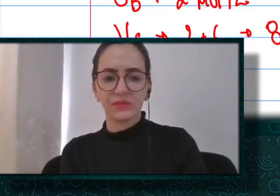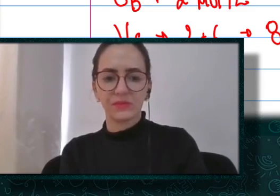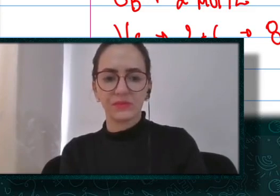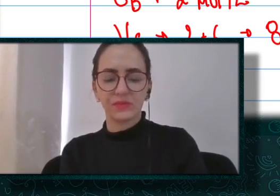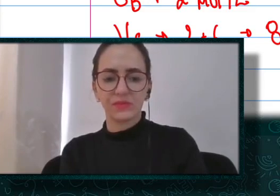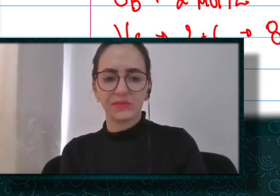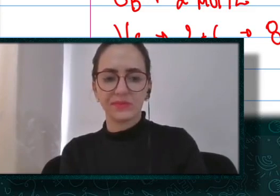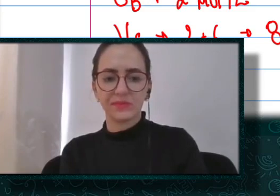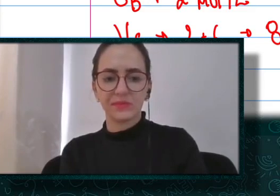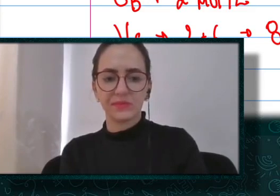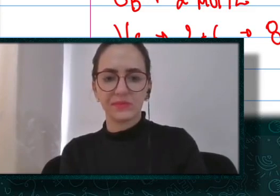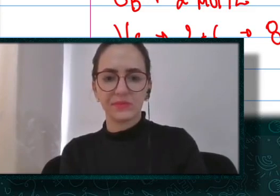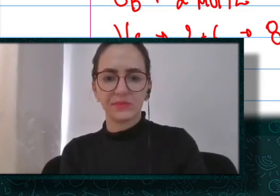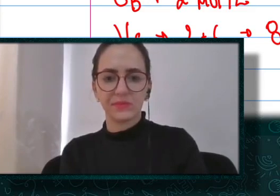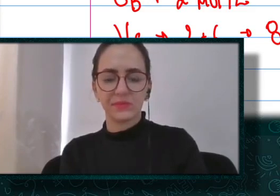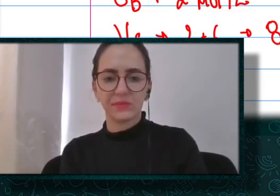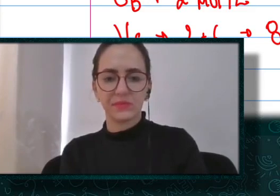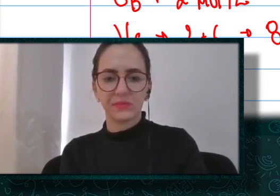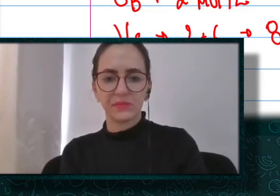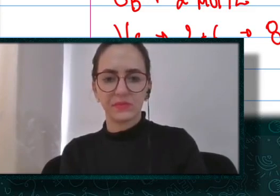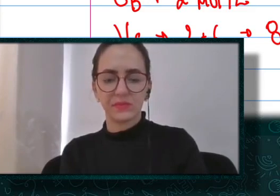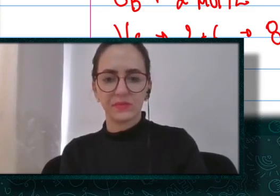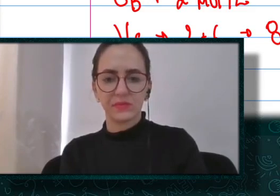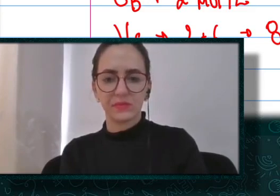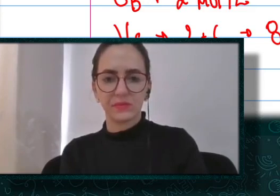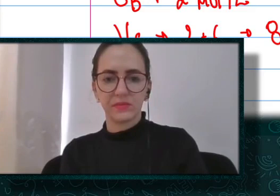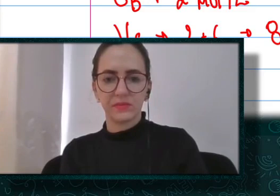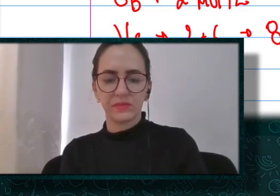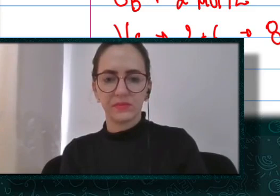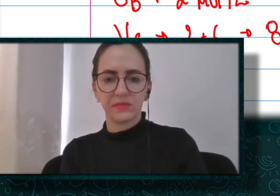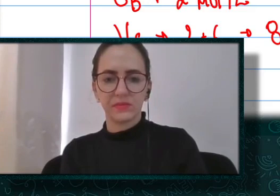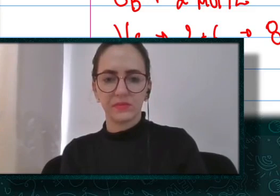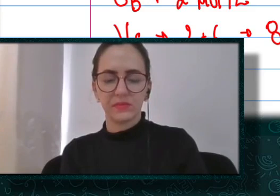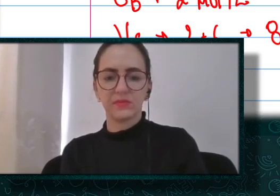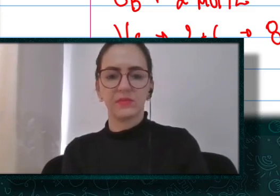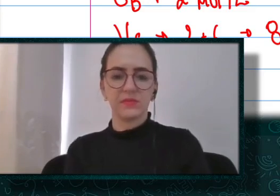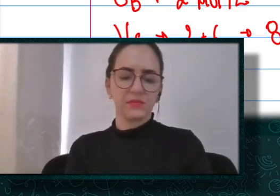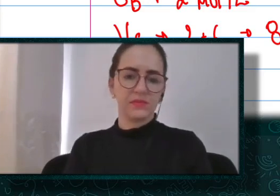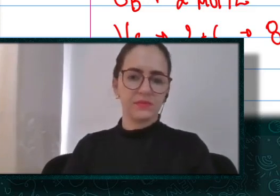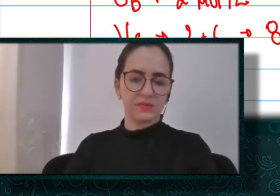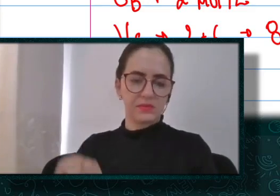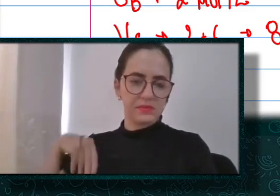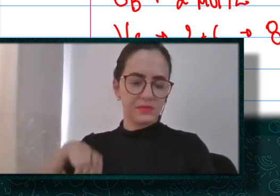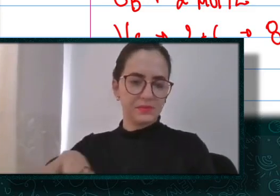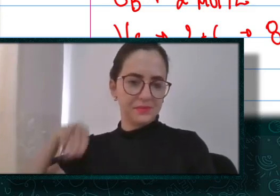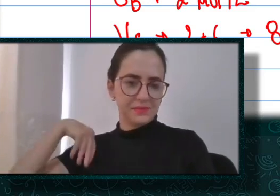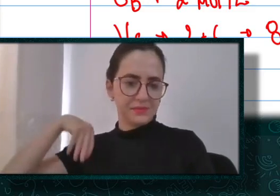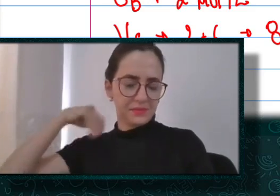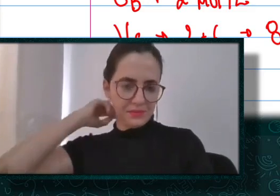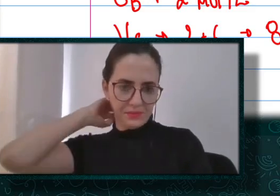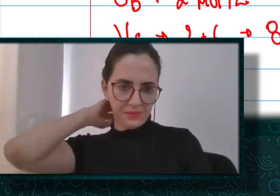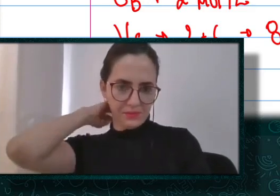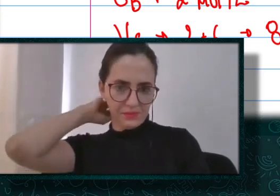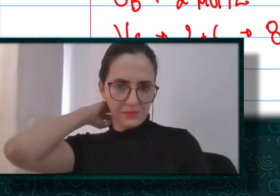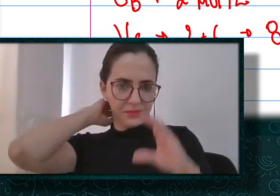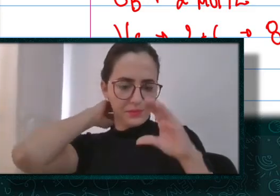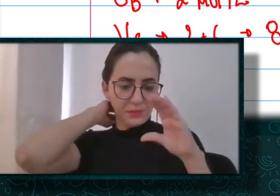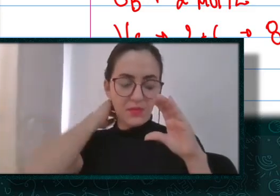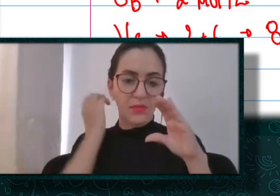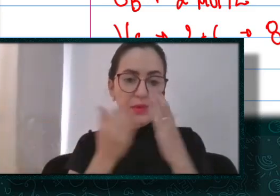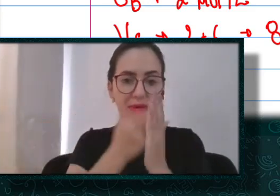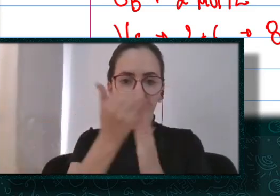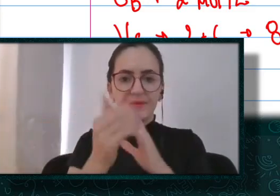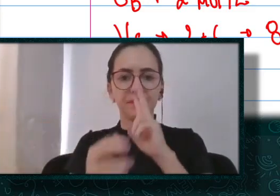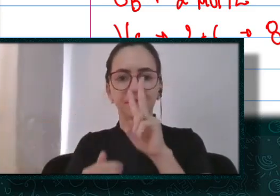Qual é o resultado final da solução A? Eu vou ter a concentração inicial e o volume inicial da solução A é igual à concentração